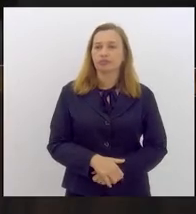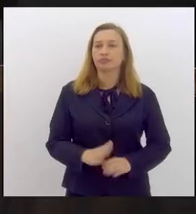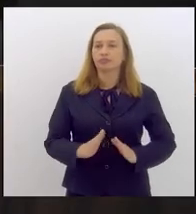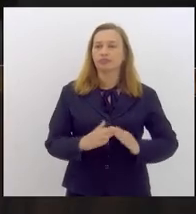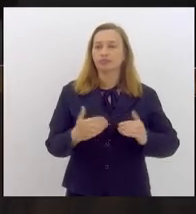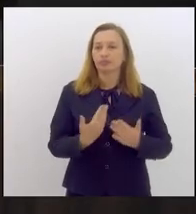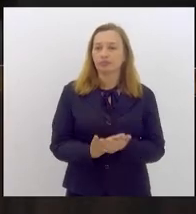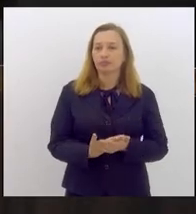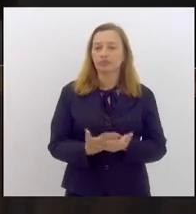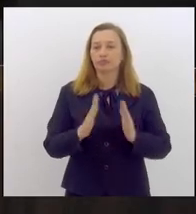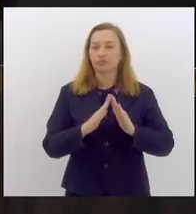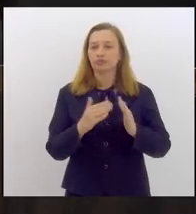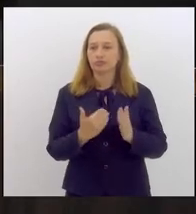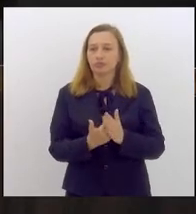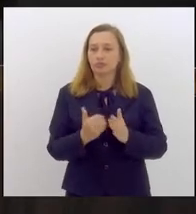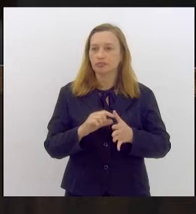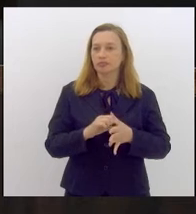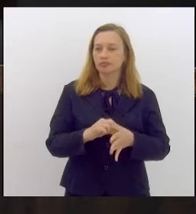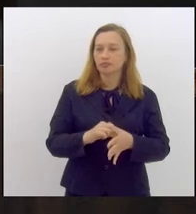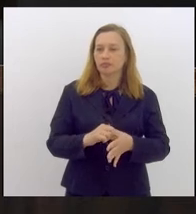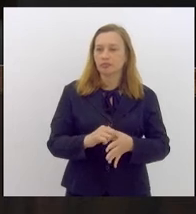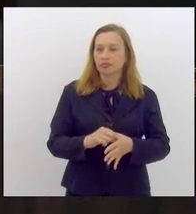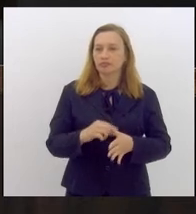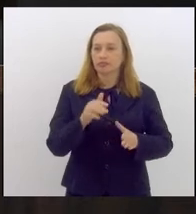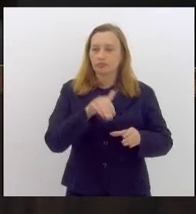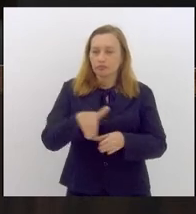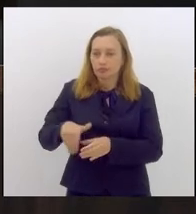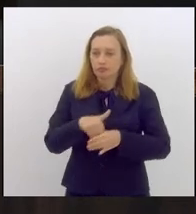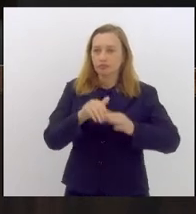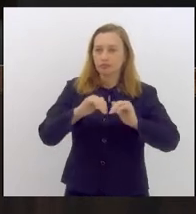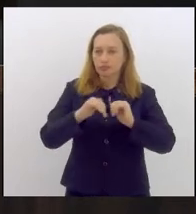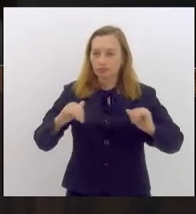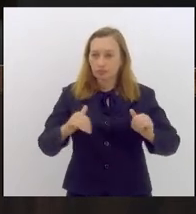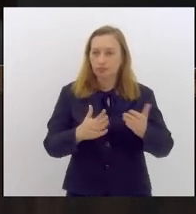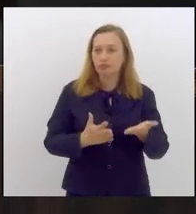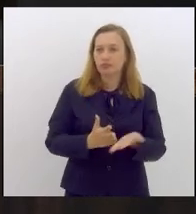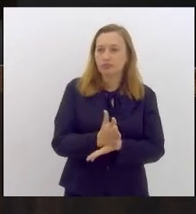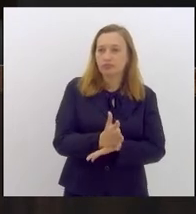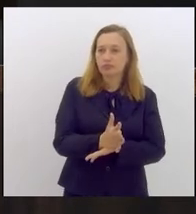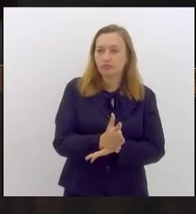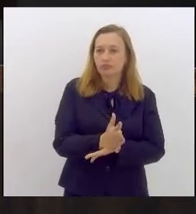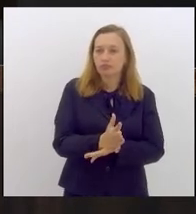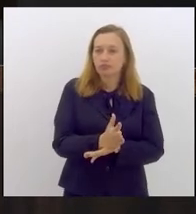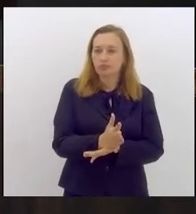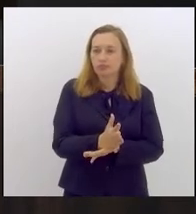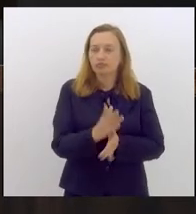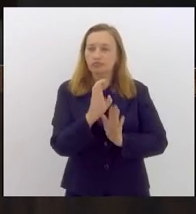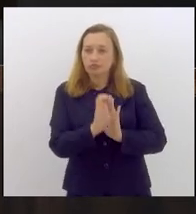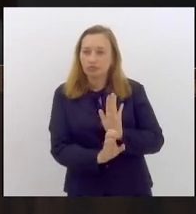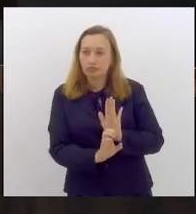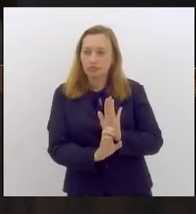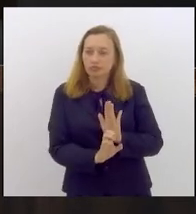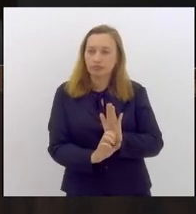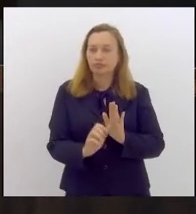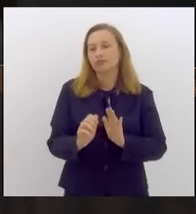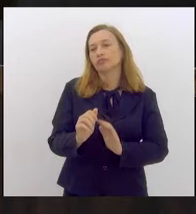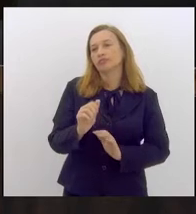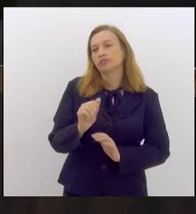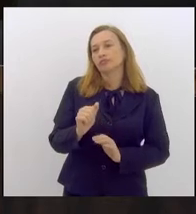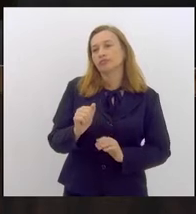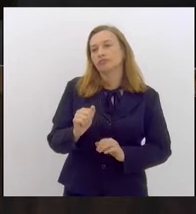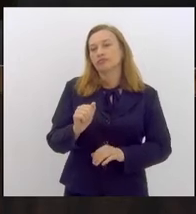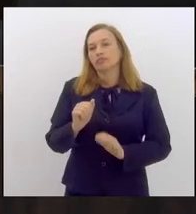Requerimento de forma regimental, destaque para a votação separada pela aprovação da emenda aditiva 1, projeto de lei